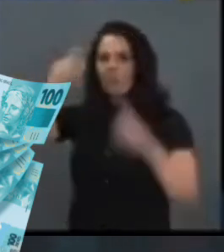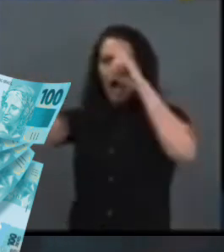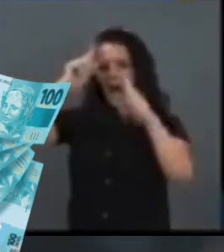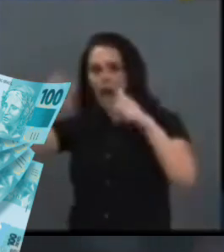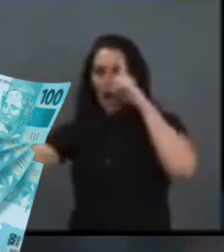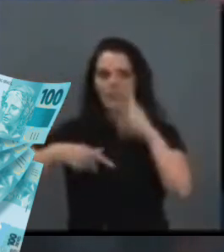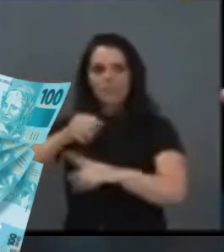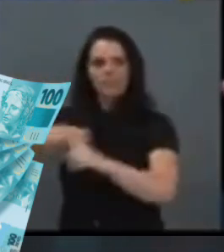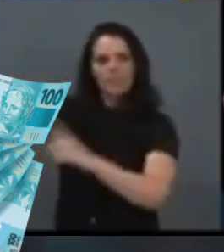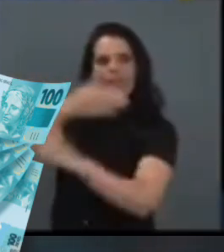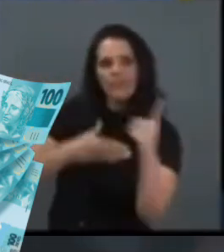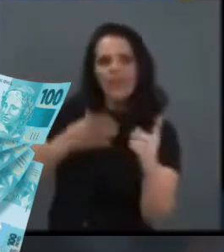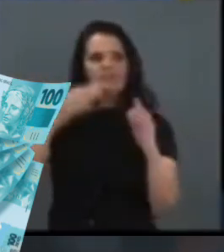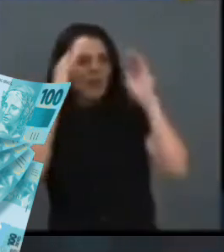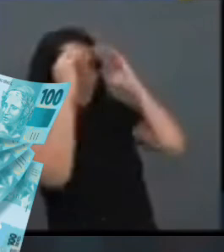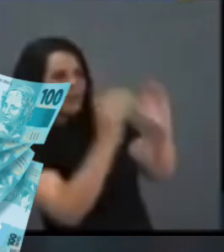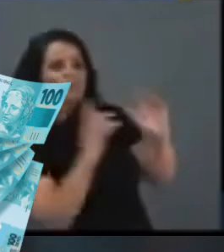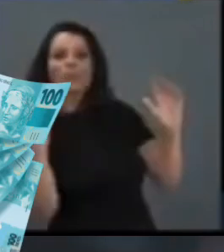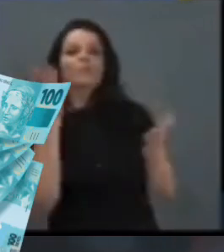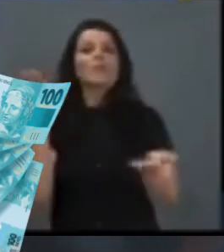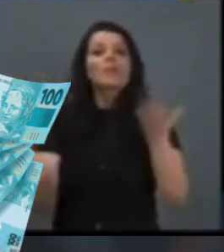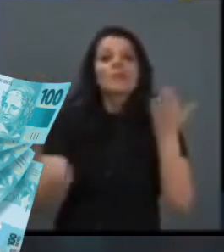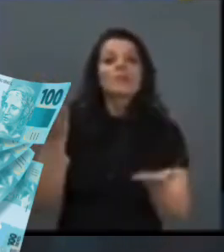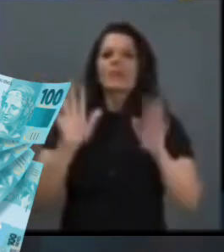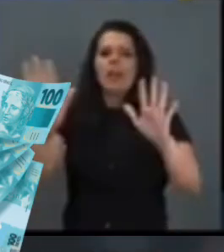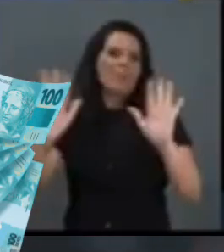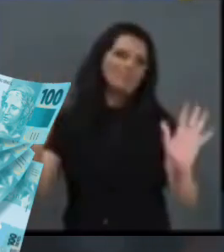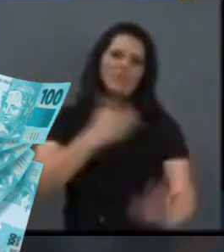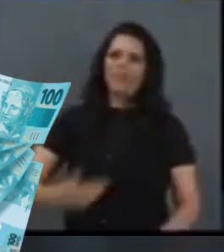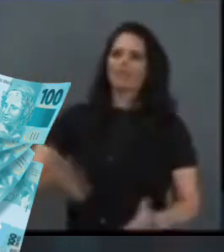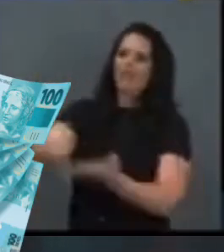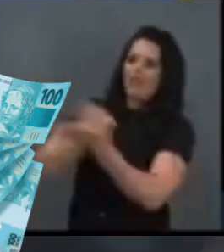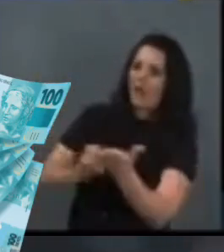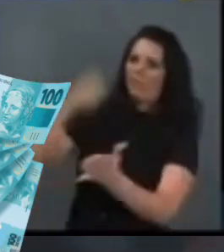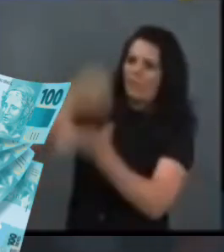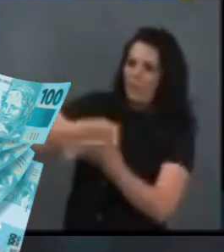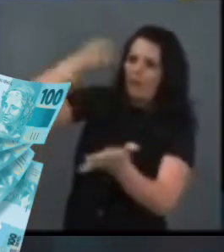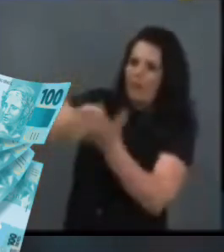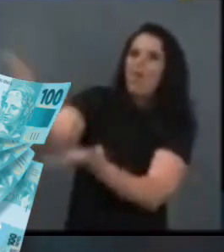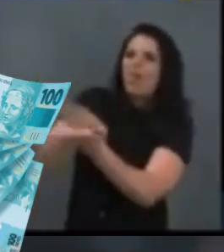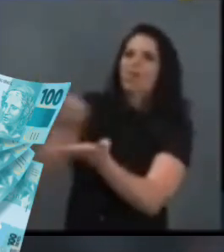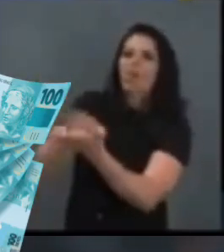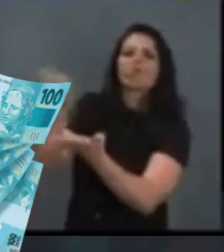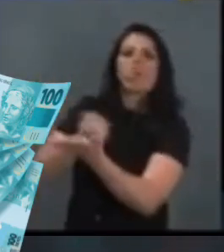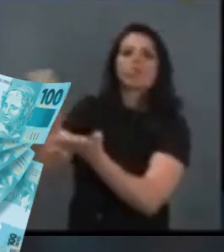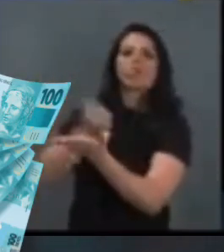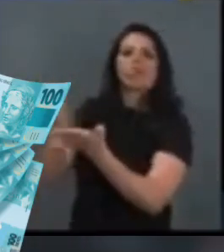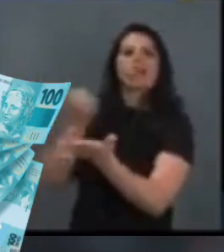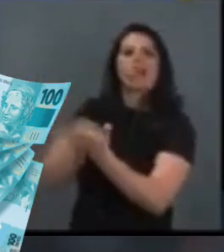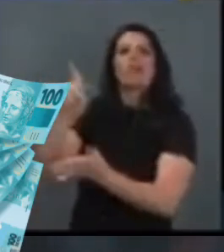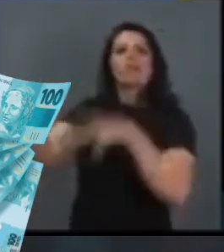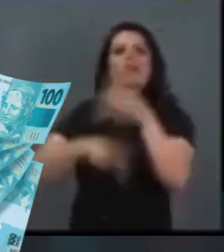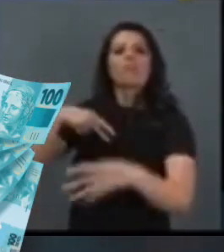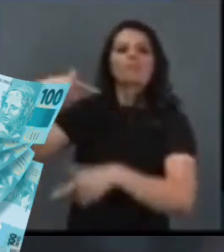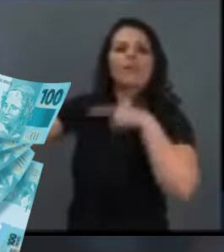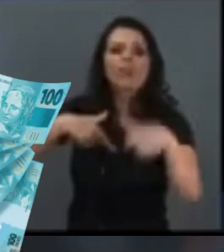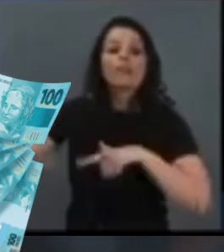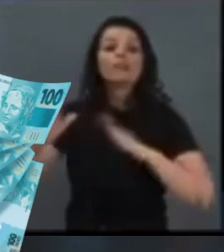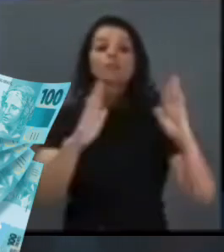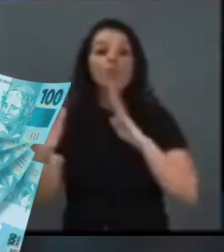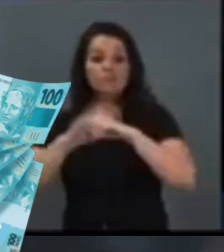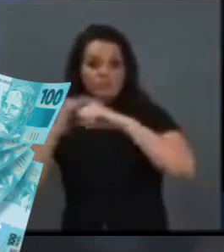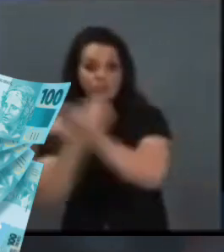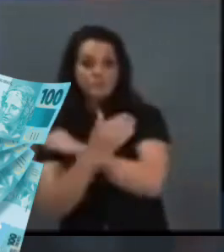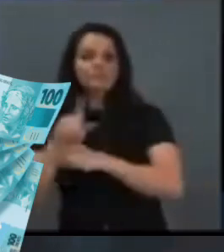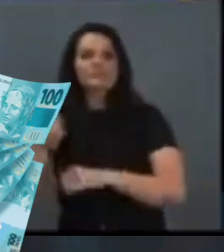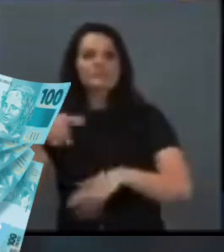mente em dar a sociedade, equilíbrio. Não, mas o governo só quer tomar, só quer pegar. Pensa pra você ver esse pessoal, durante a pandemia, muitos desses trabalhadores foi para a